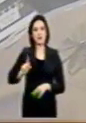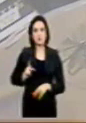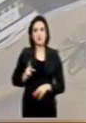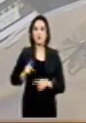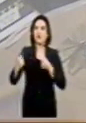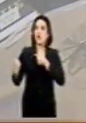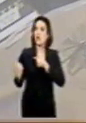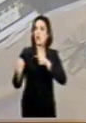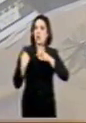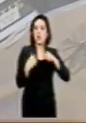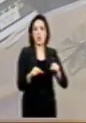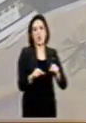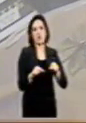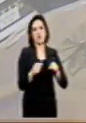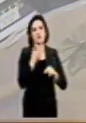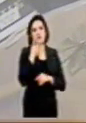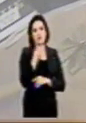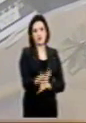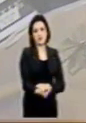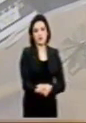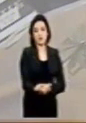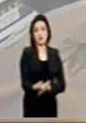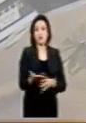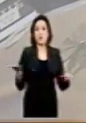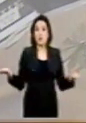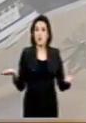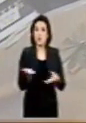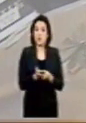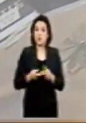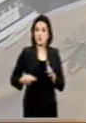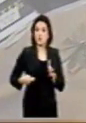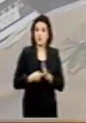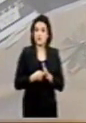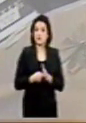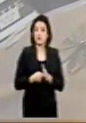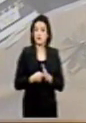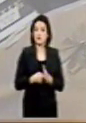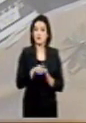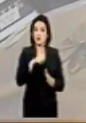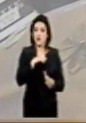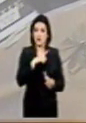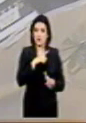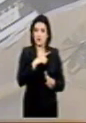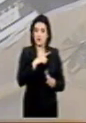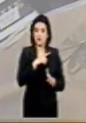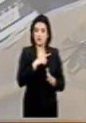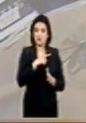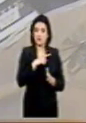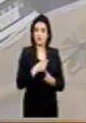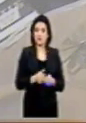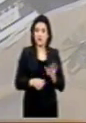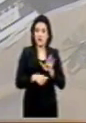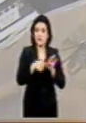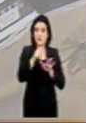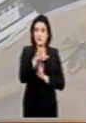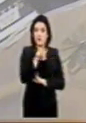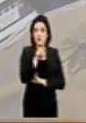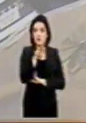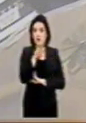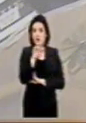que acabo de referir. Os autos em curso no primeiro grau foram recebidos nesse